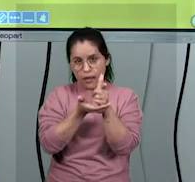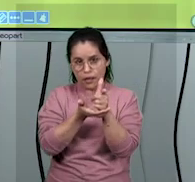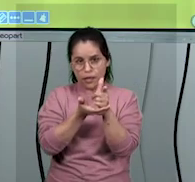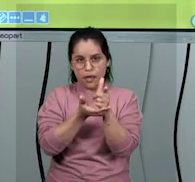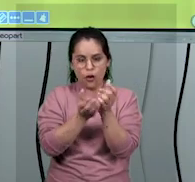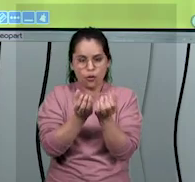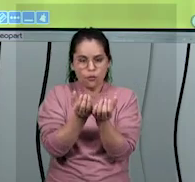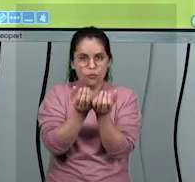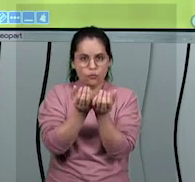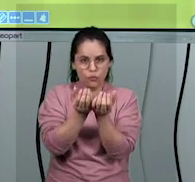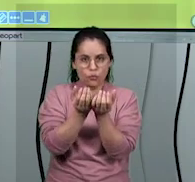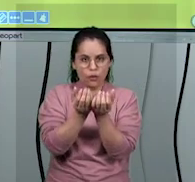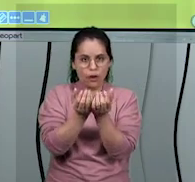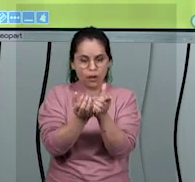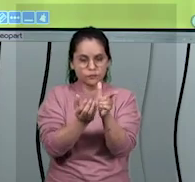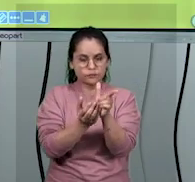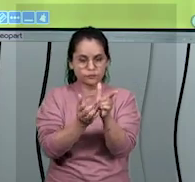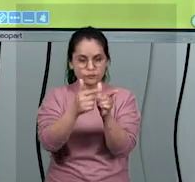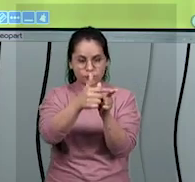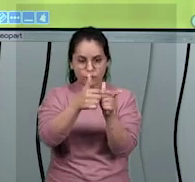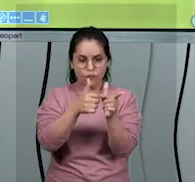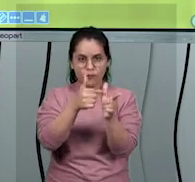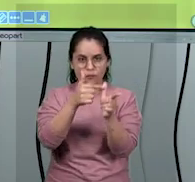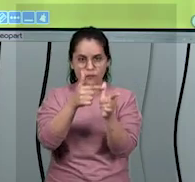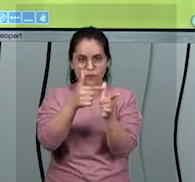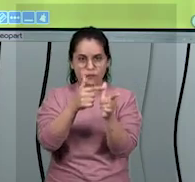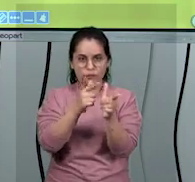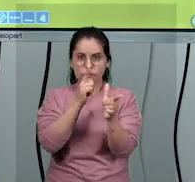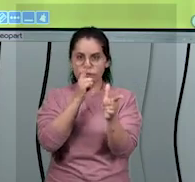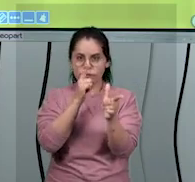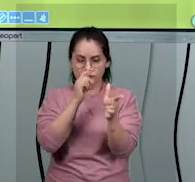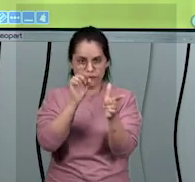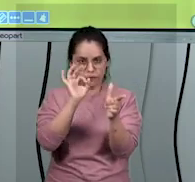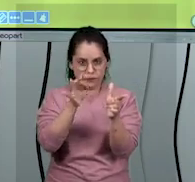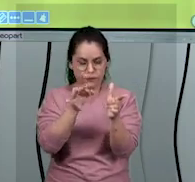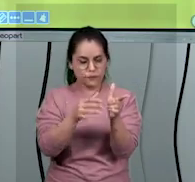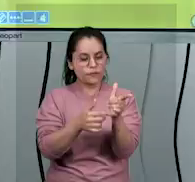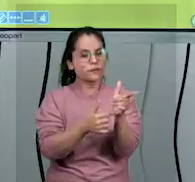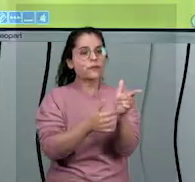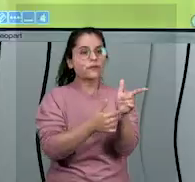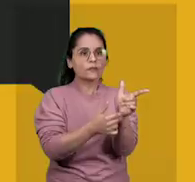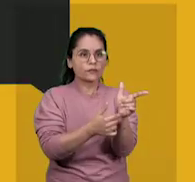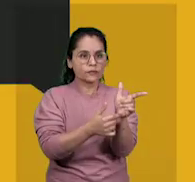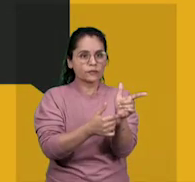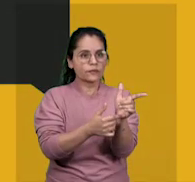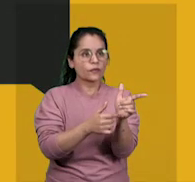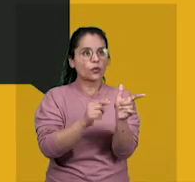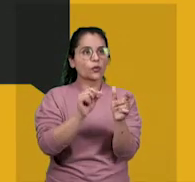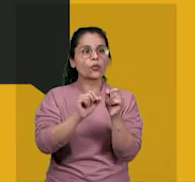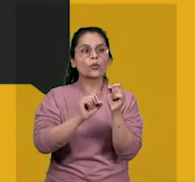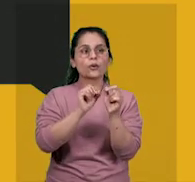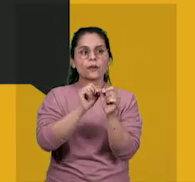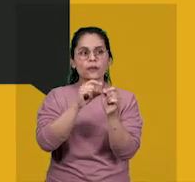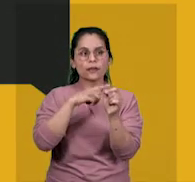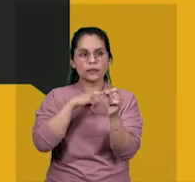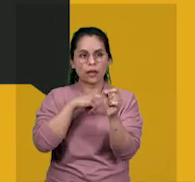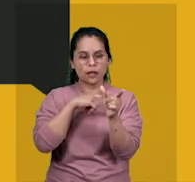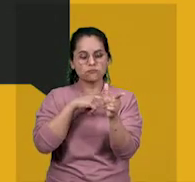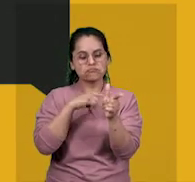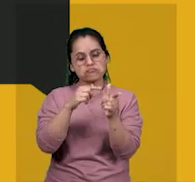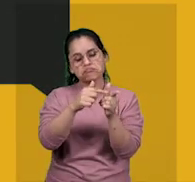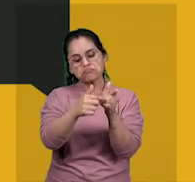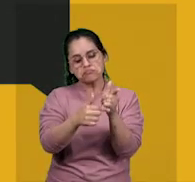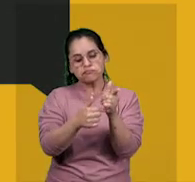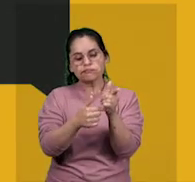que você está vendo, por isso parece que ela está dividida. Aqui a gente tem os